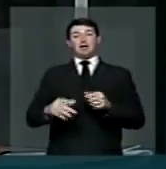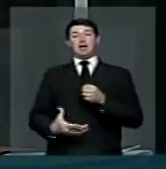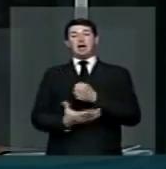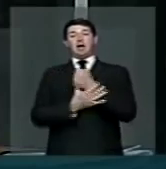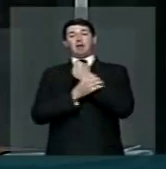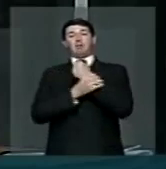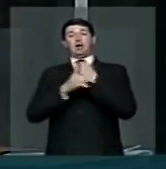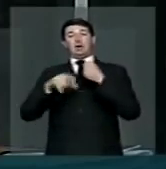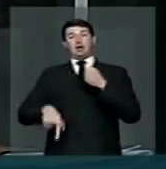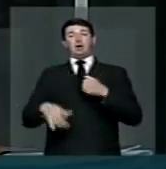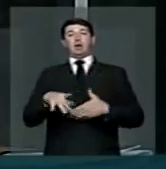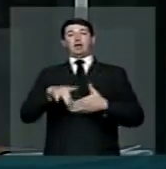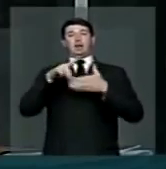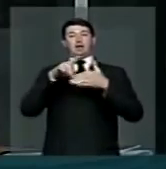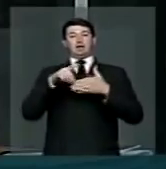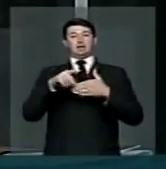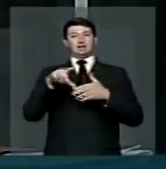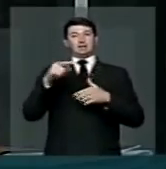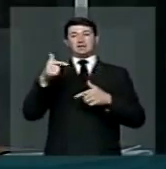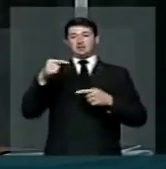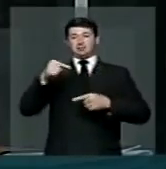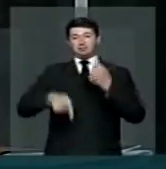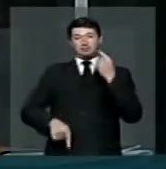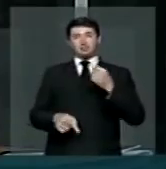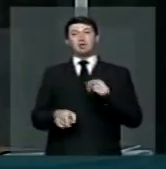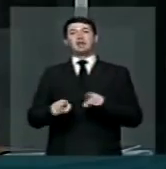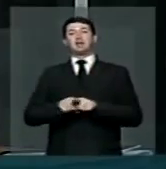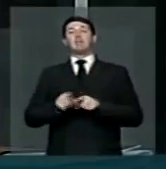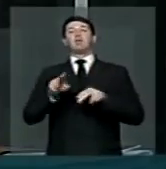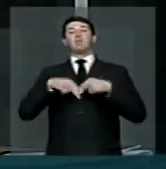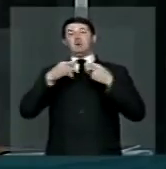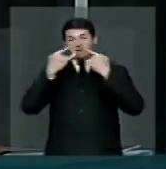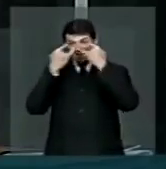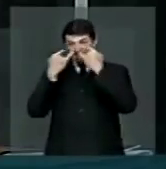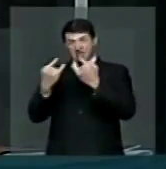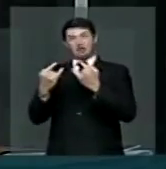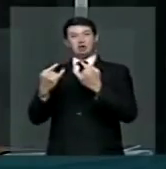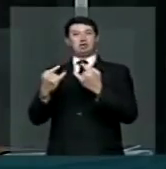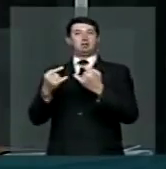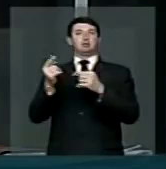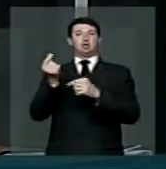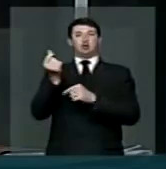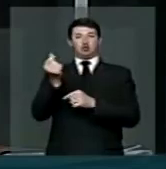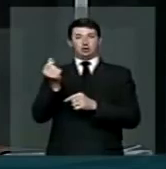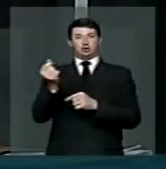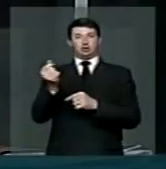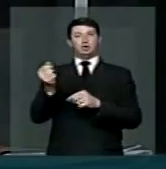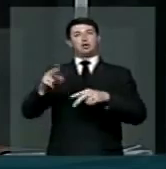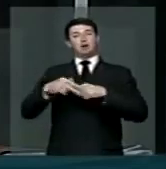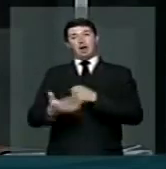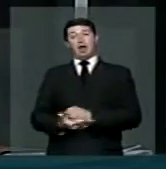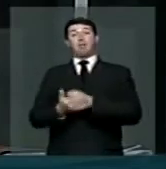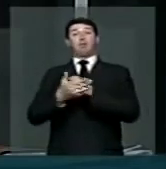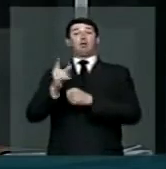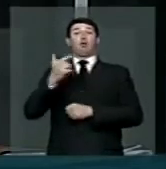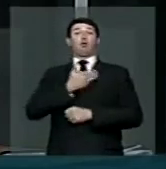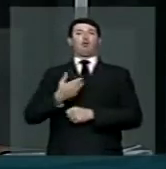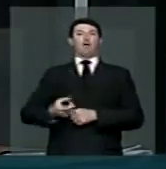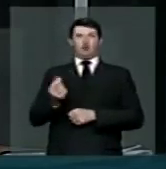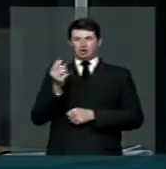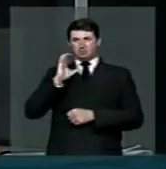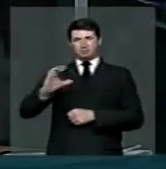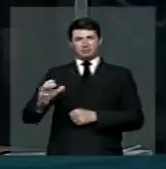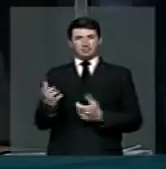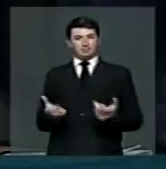representação distorcida e pelo poderio econômico construído com subsídio público. Não